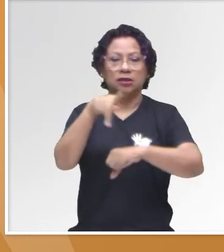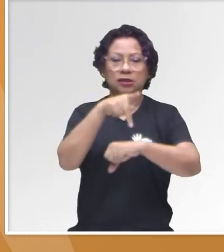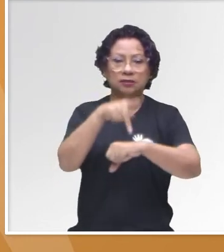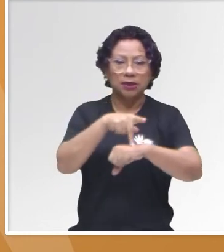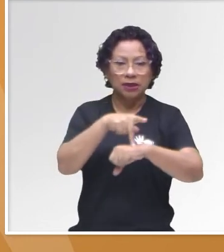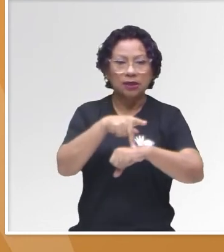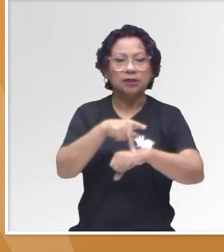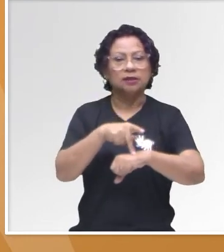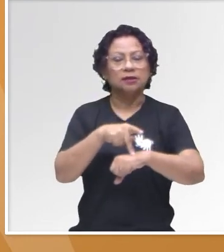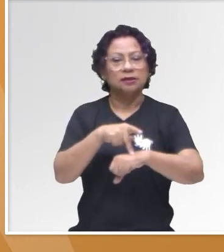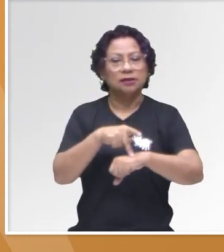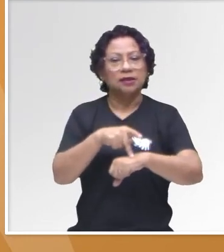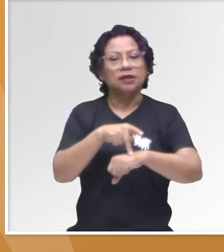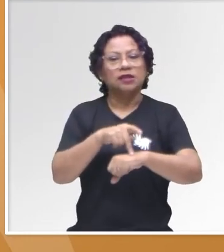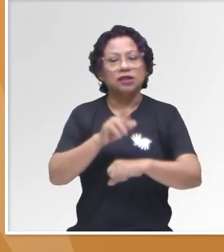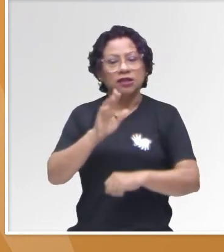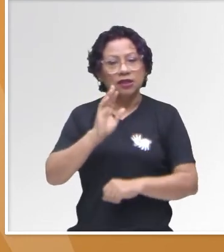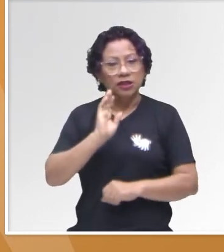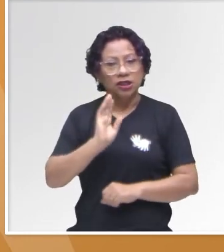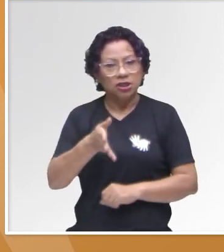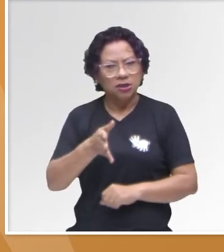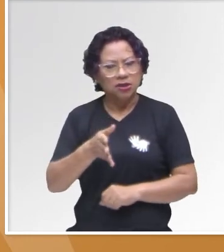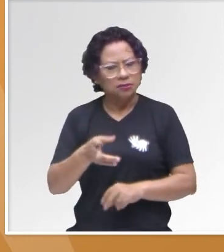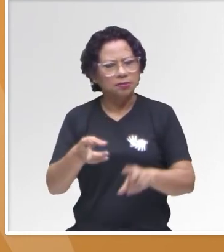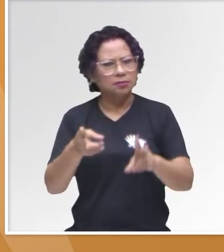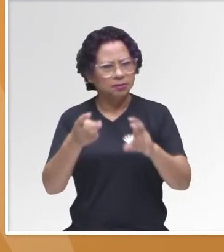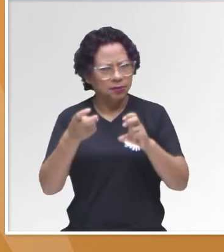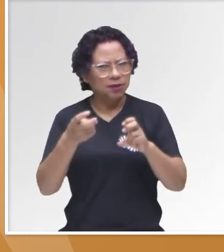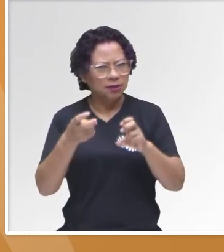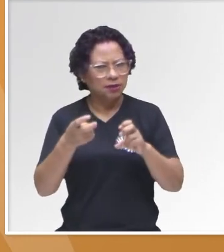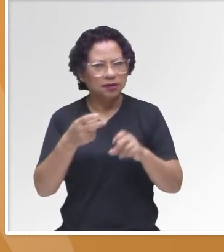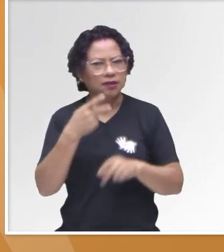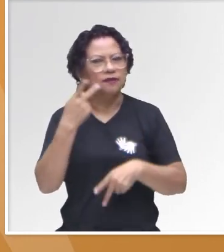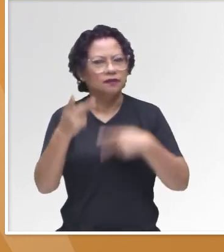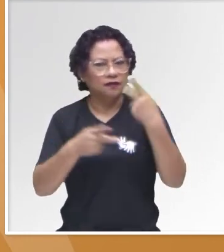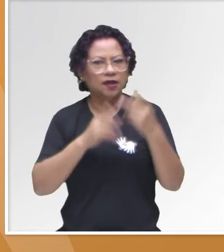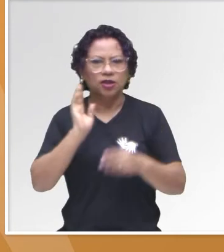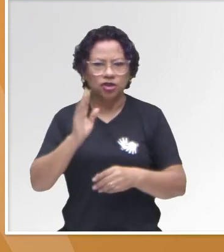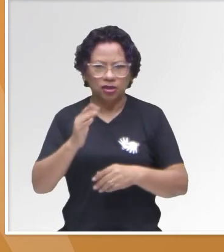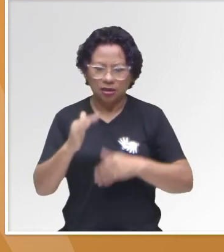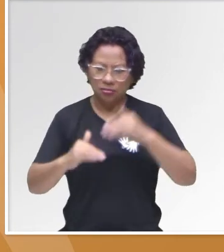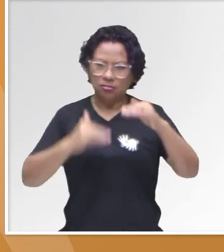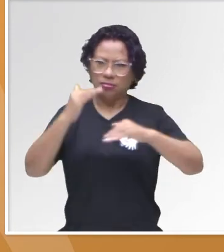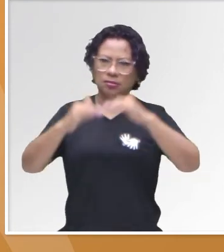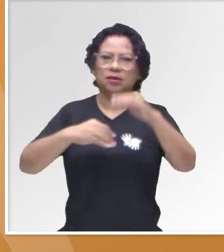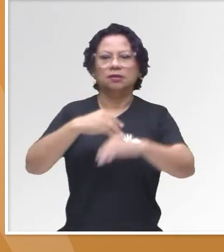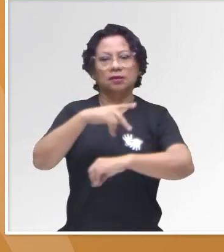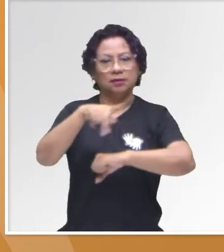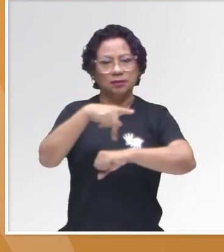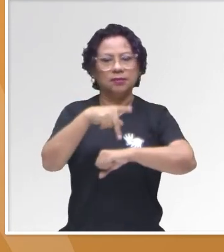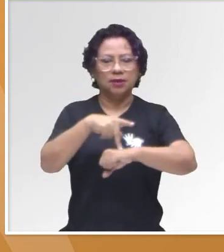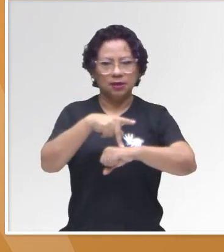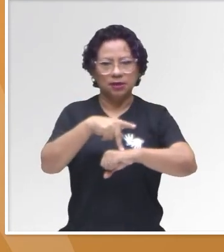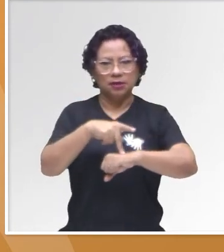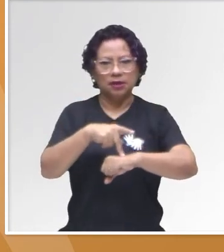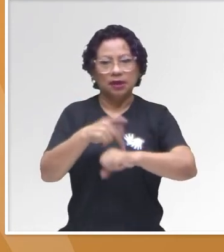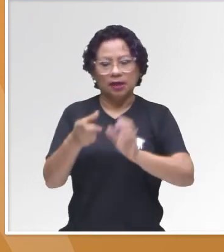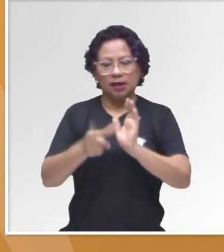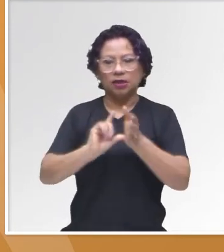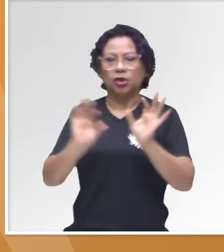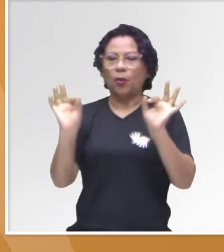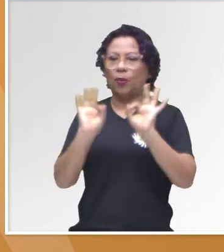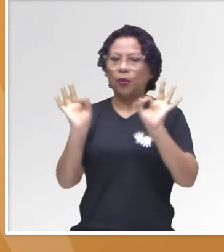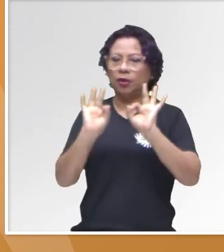ser classificado como um país em desenvolvimento, que antes não tinha indústria, né? Passaram a se industrializar e as indústrias